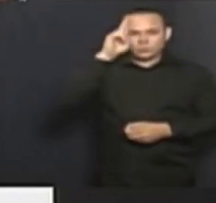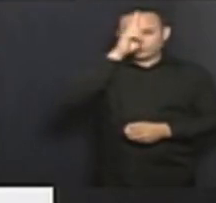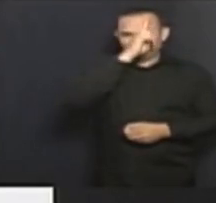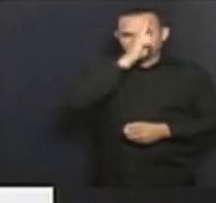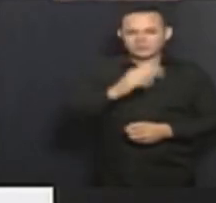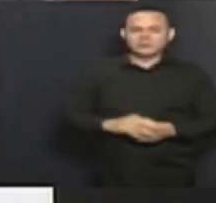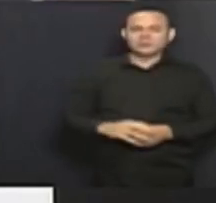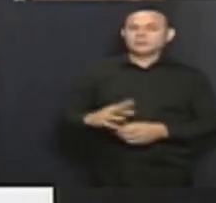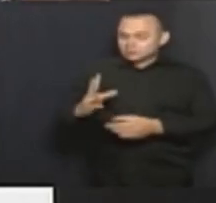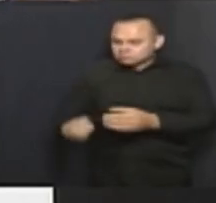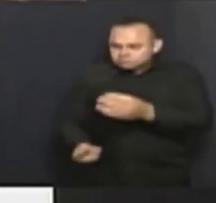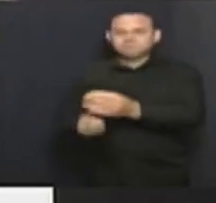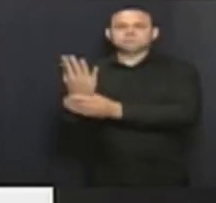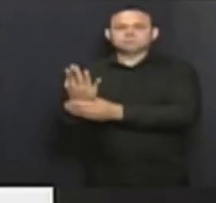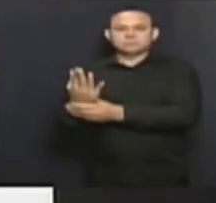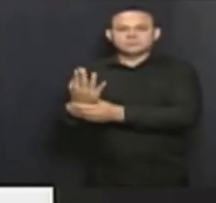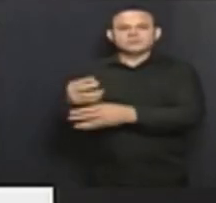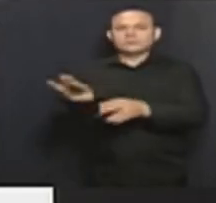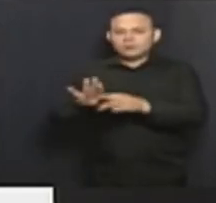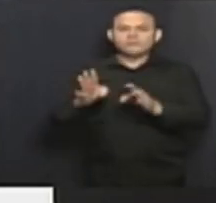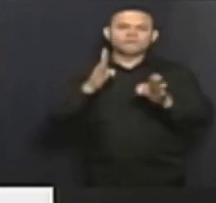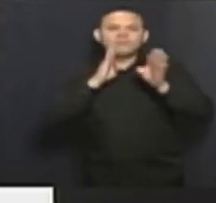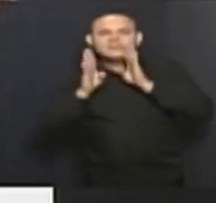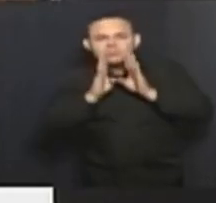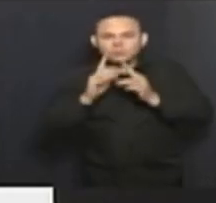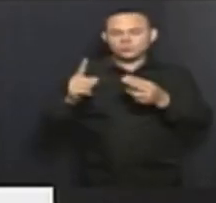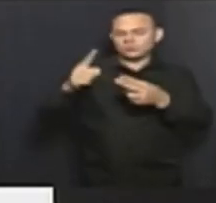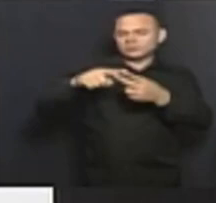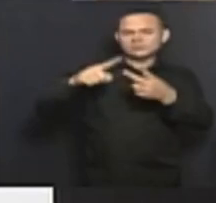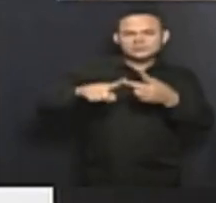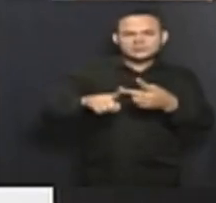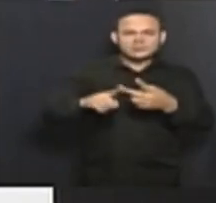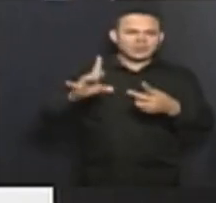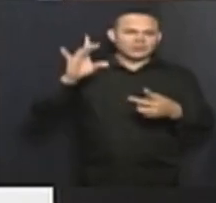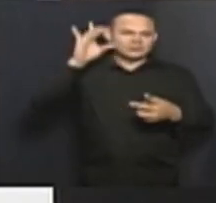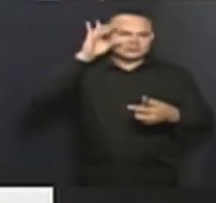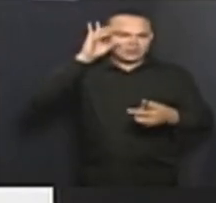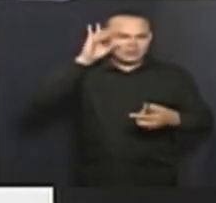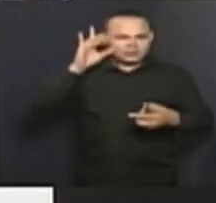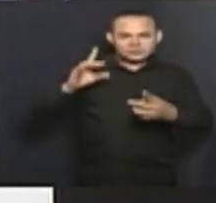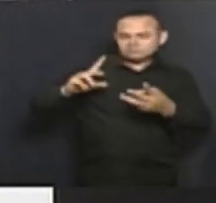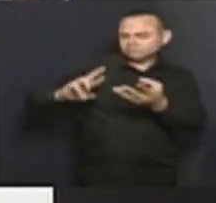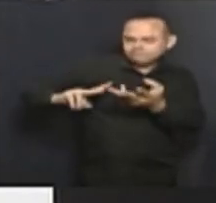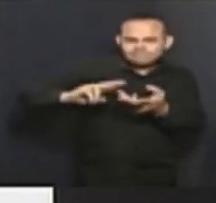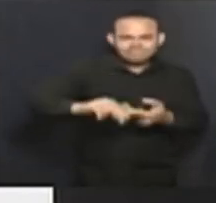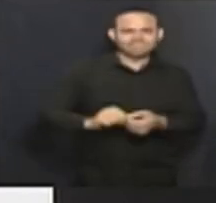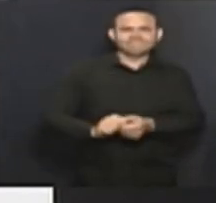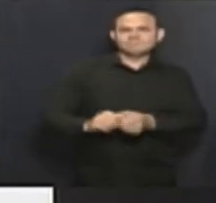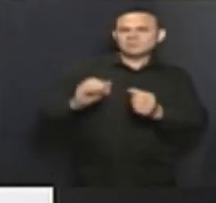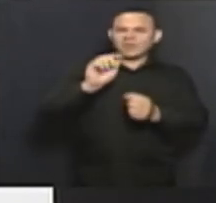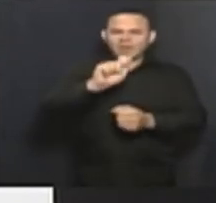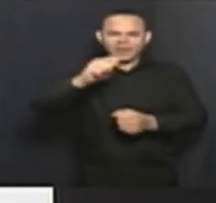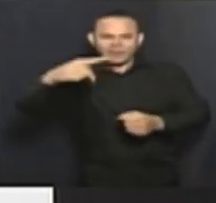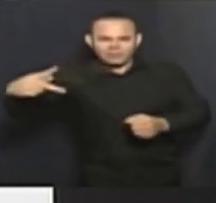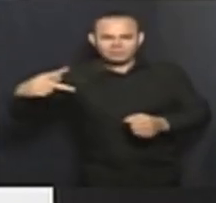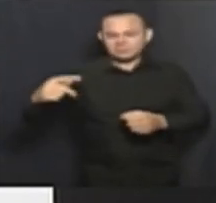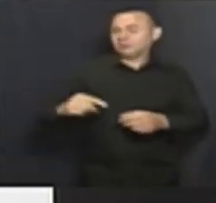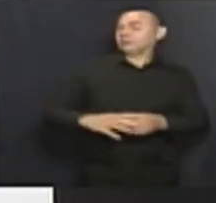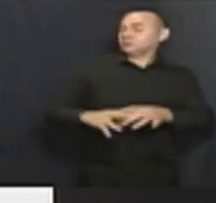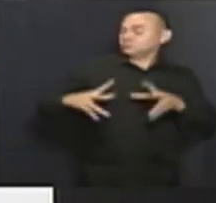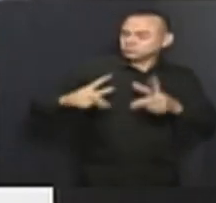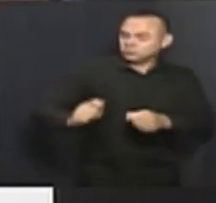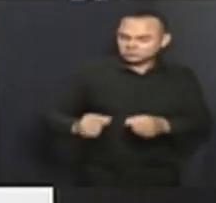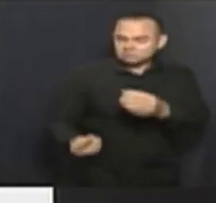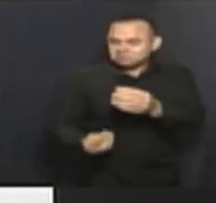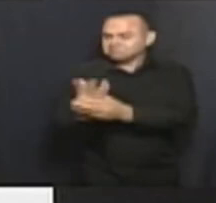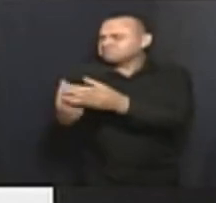como a turma do facebook também do instagram e de uma série de outros aplicativos nós precisamos inclusive